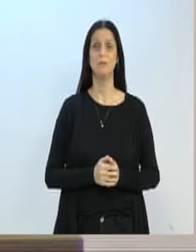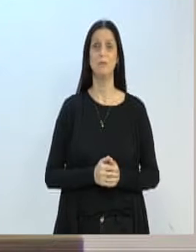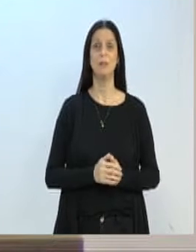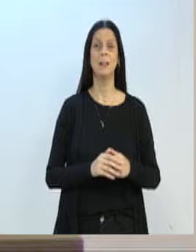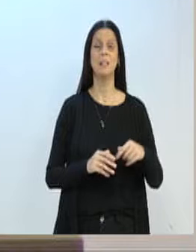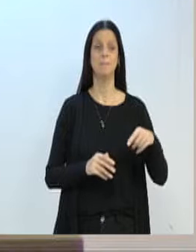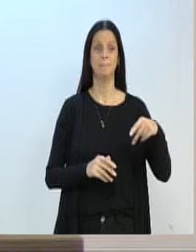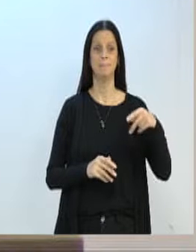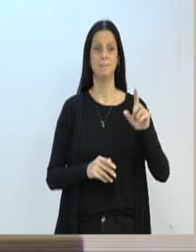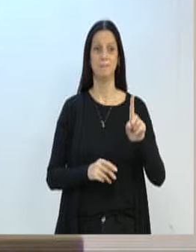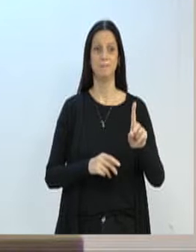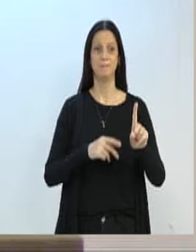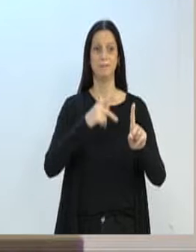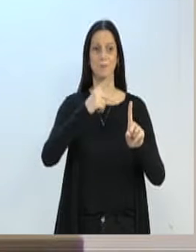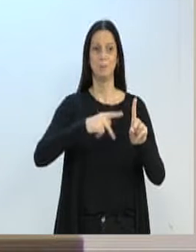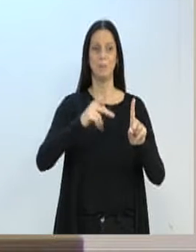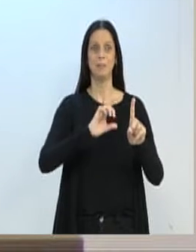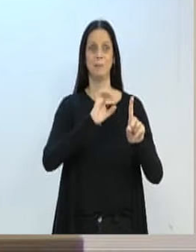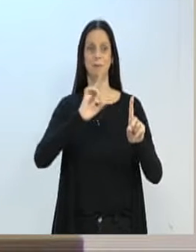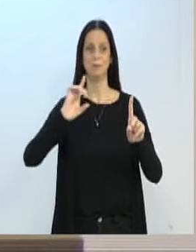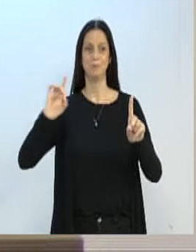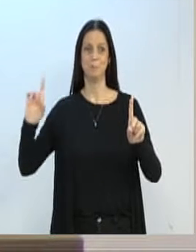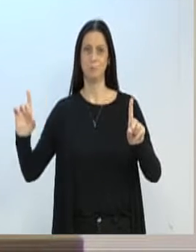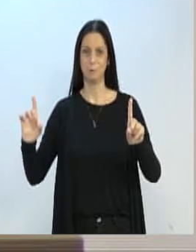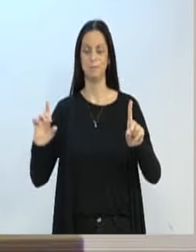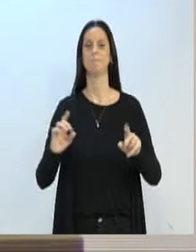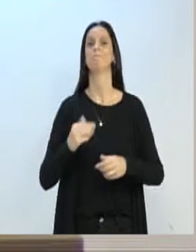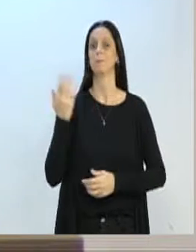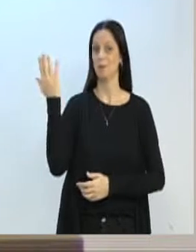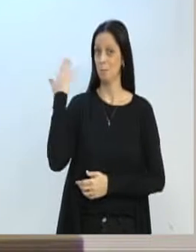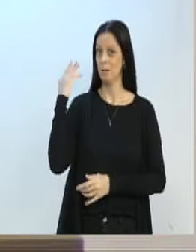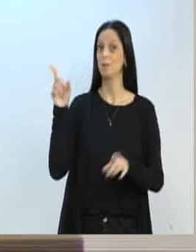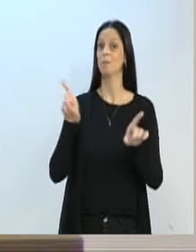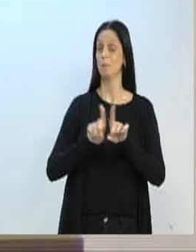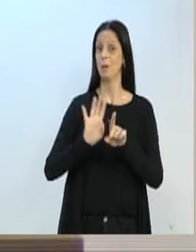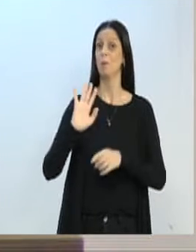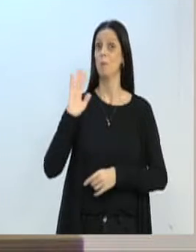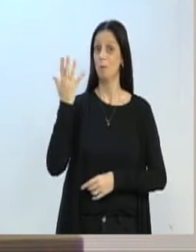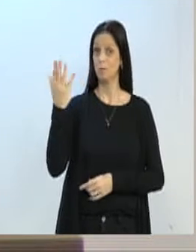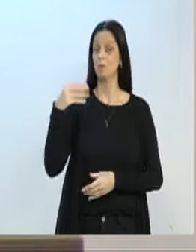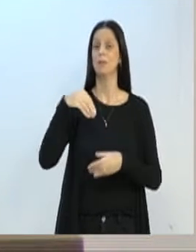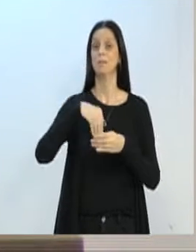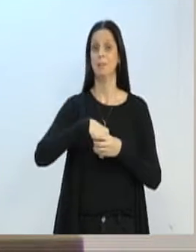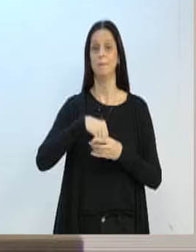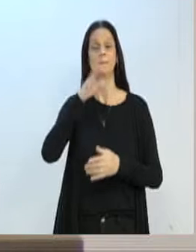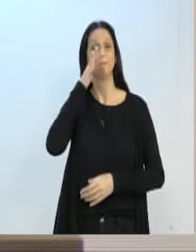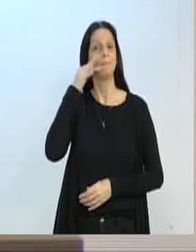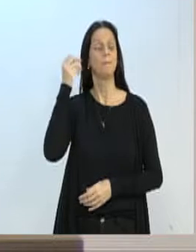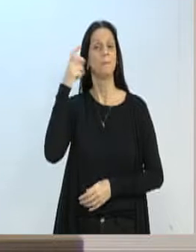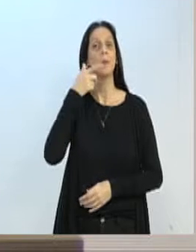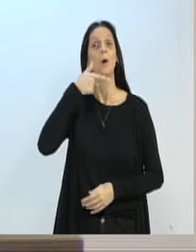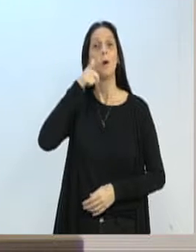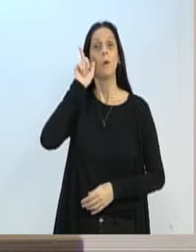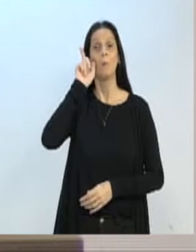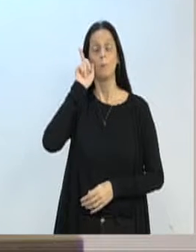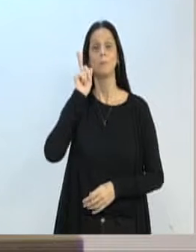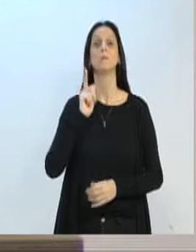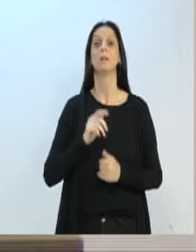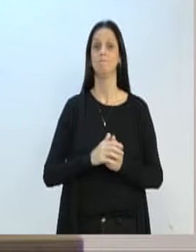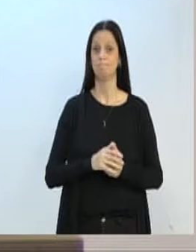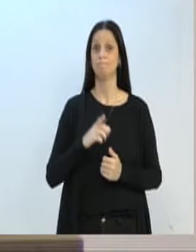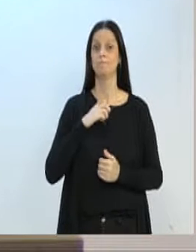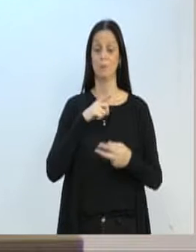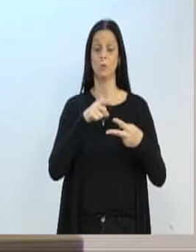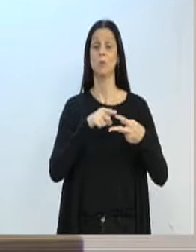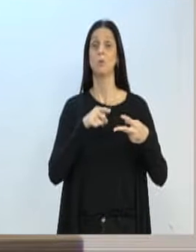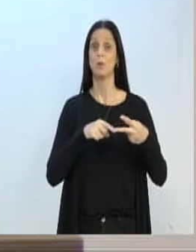de intolerância, desrespeito, ataques, enfim. Dias atrás vimos algo relacionado ao fato ocorrido nas dependências da FURB. Ontem o caso envolvendo o Márcio, a